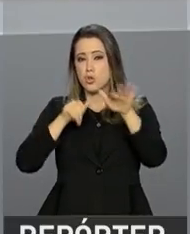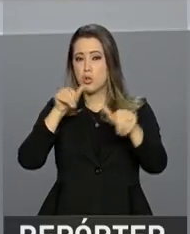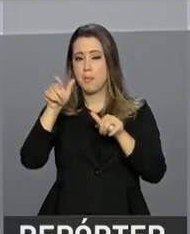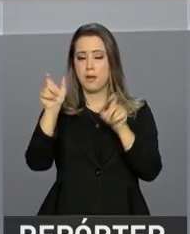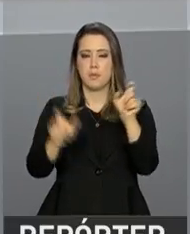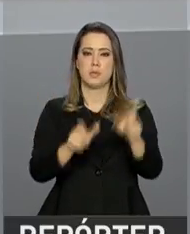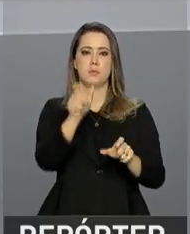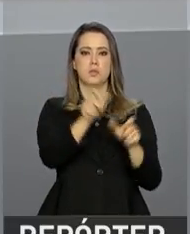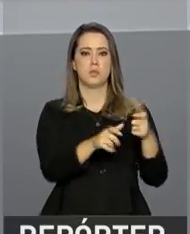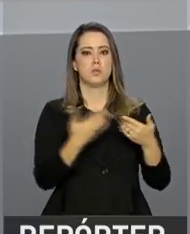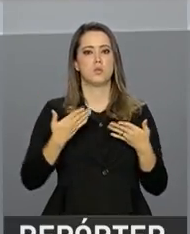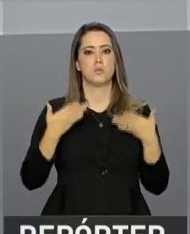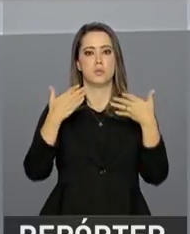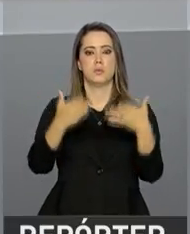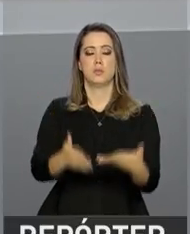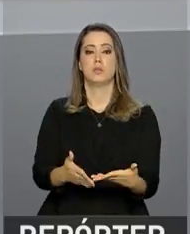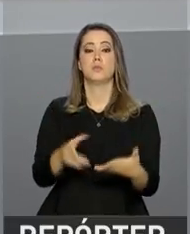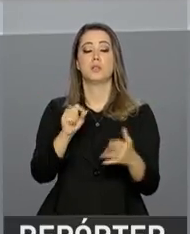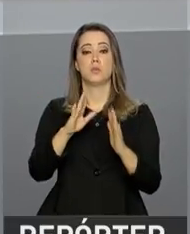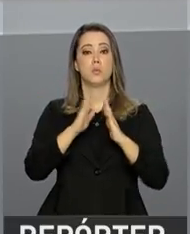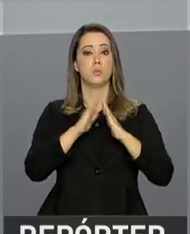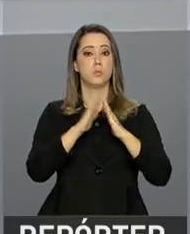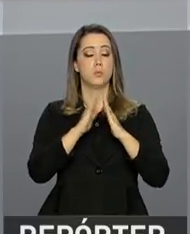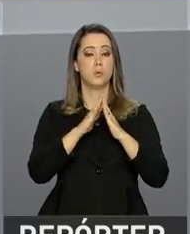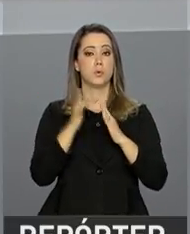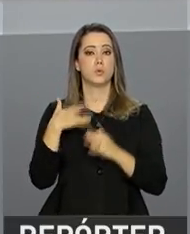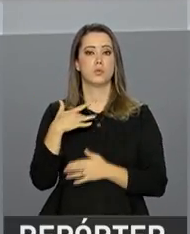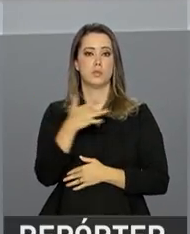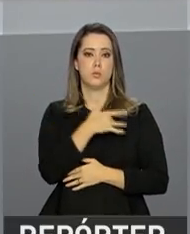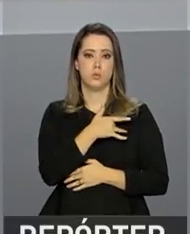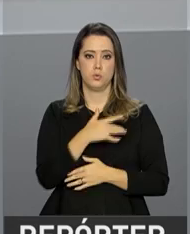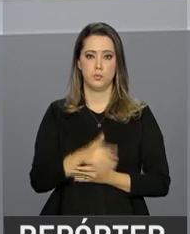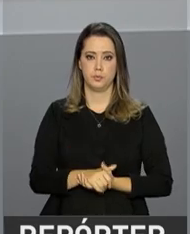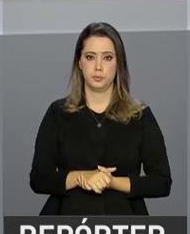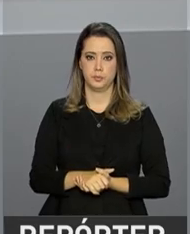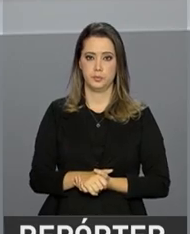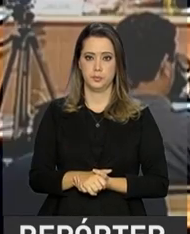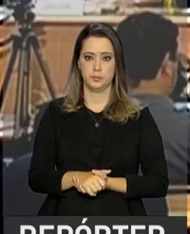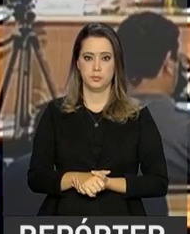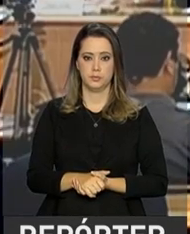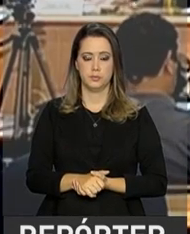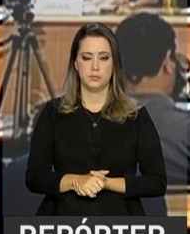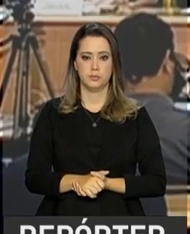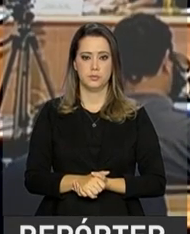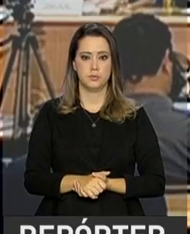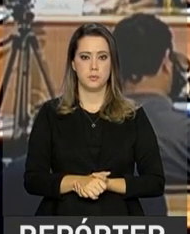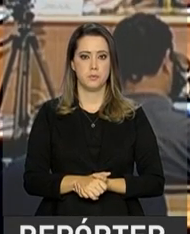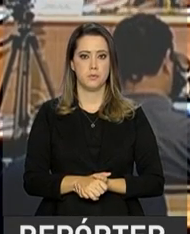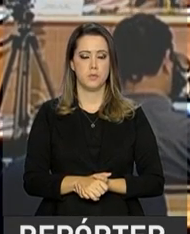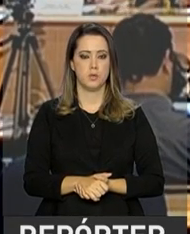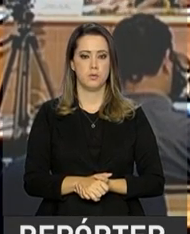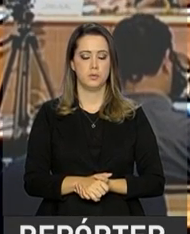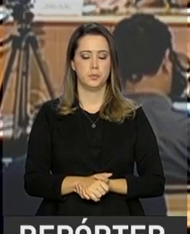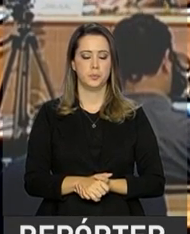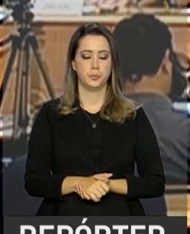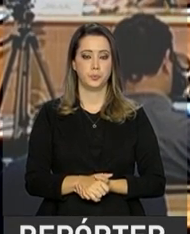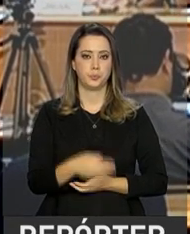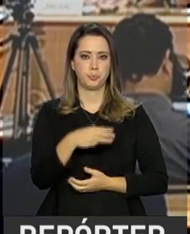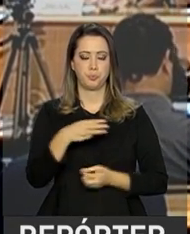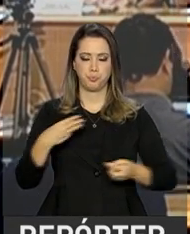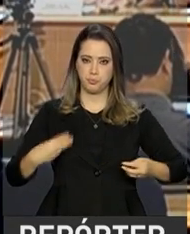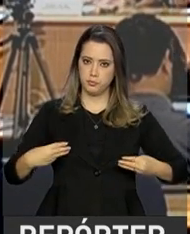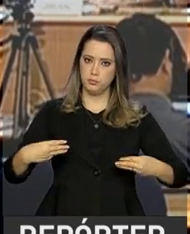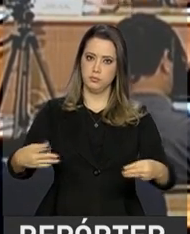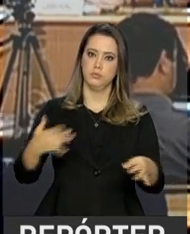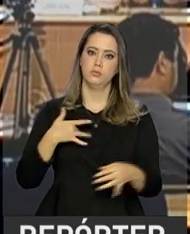para que a população participe da campanha e procure os postos de saúde o ministério da saúde atualizou